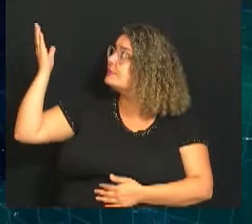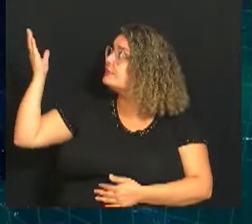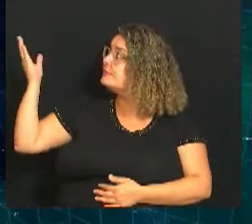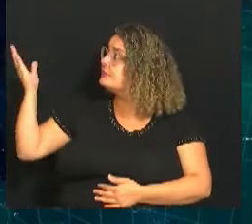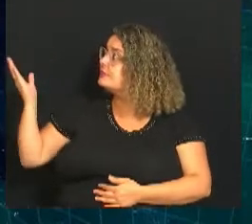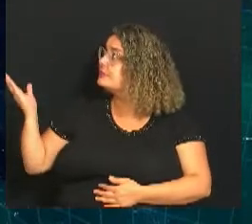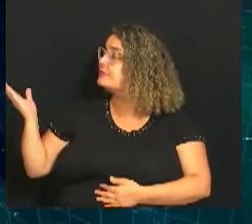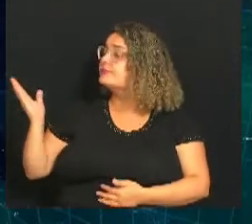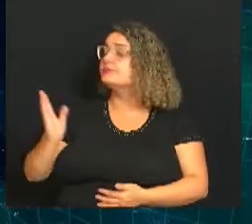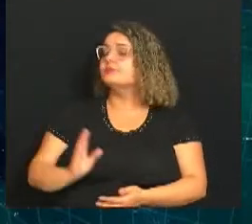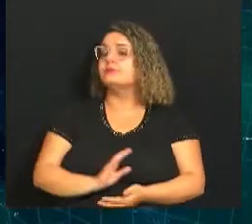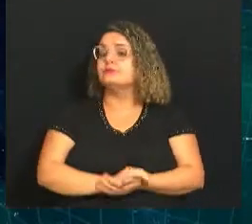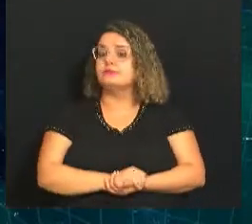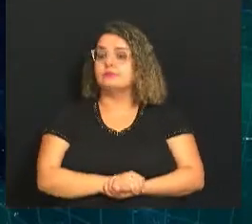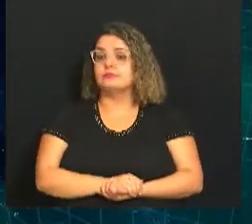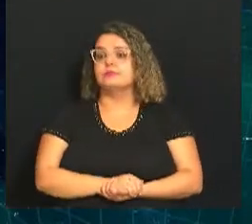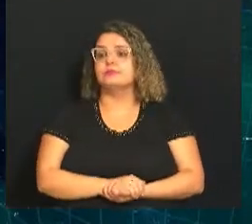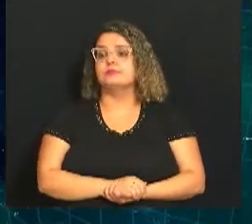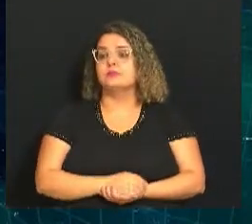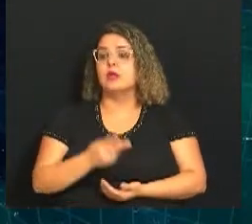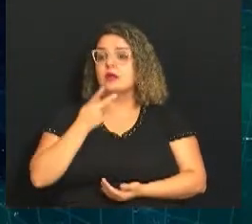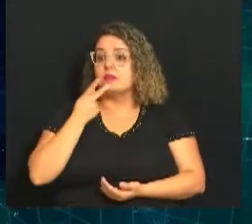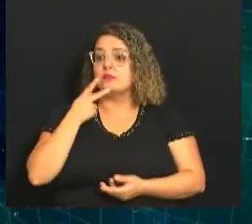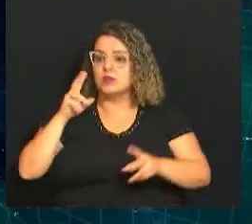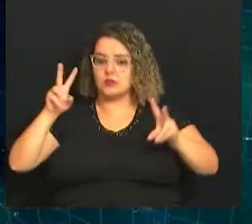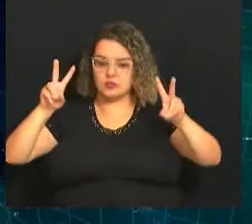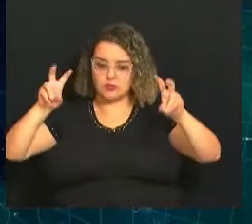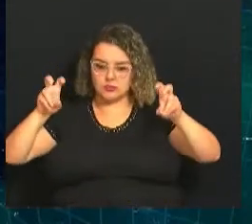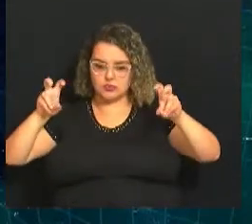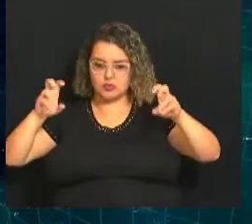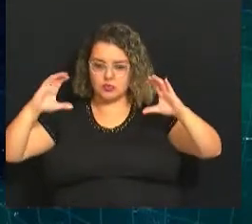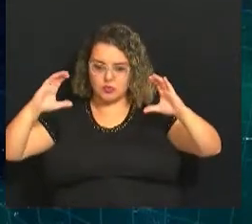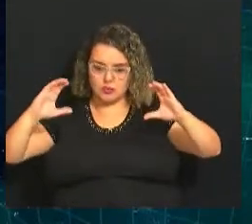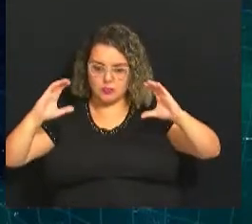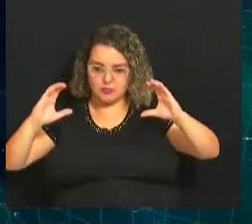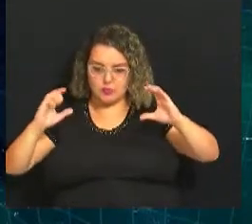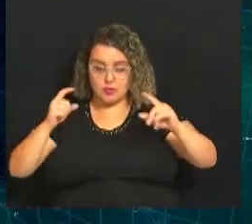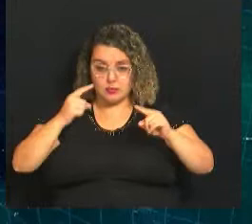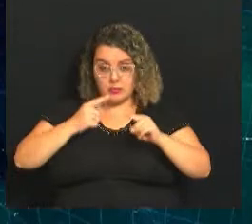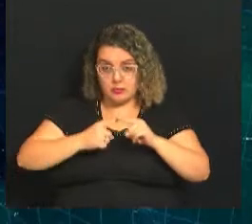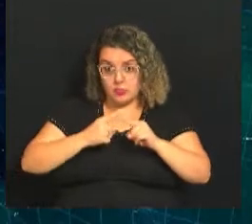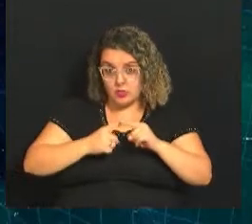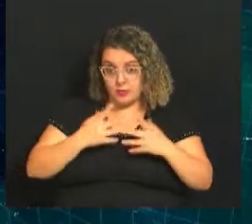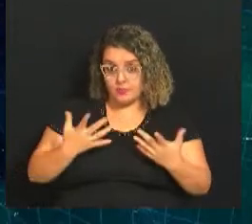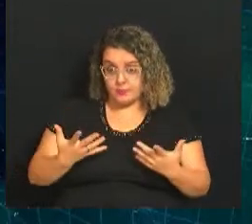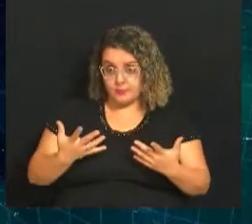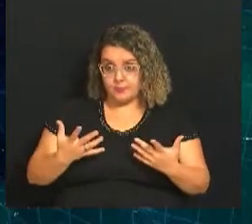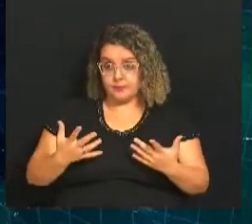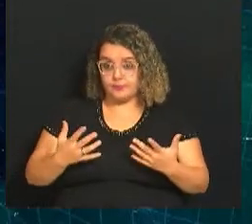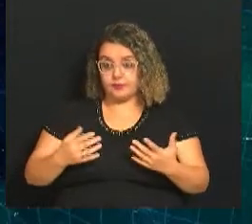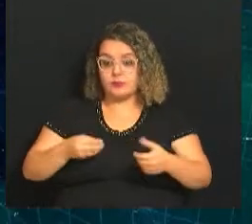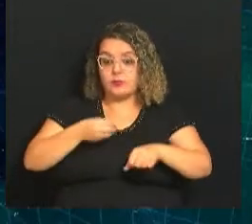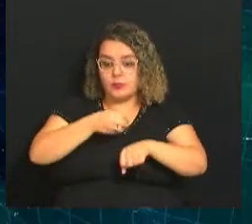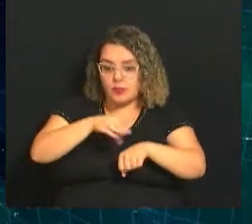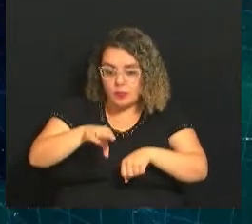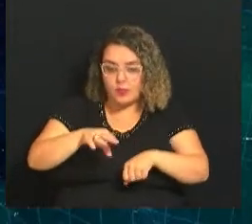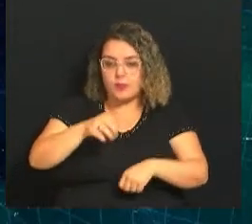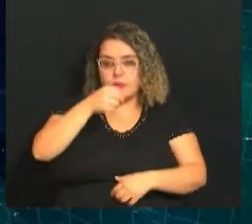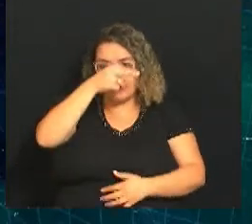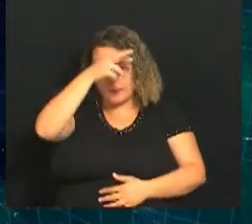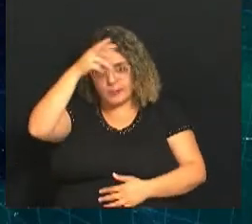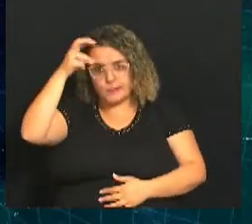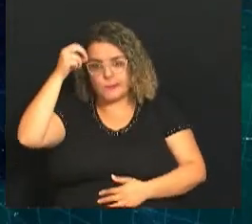180.677 óbitos. E aqui a gente faz um parênteses, Gabriel, pelo seguinte: de acordo com a nota enviada pela Prefeitura,